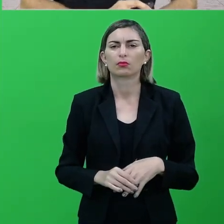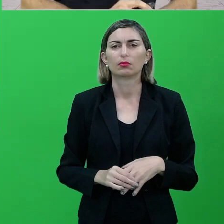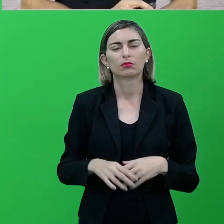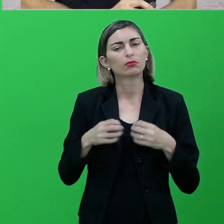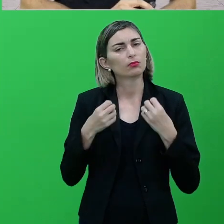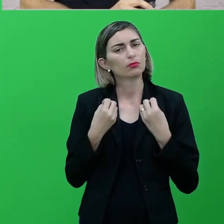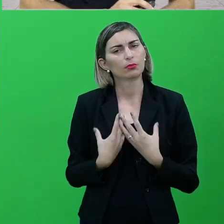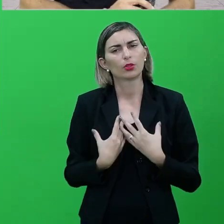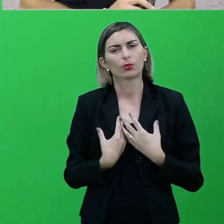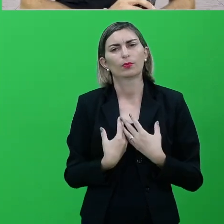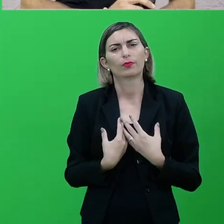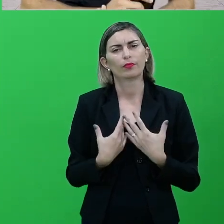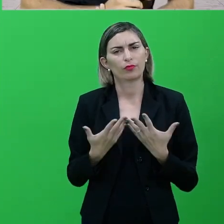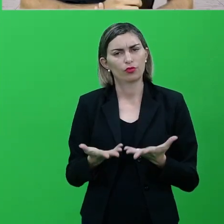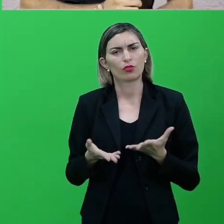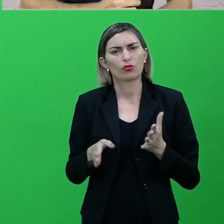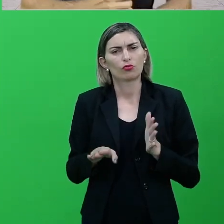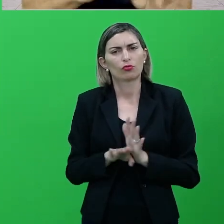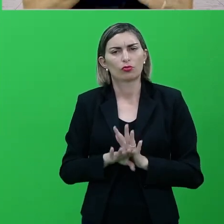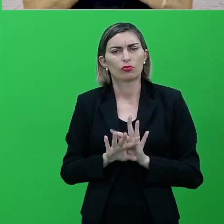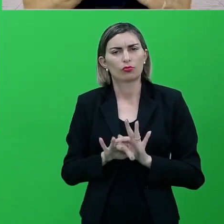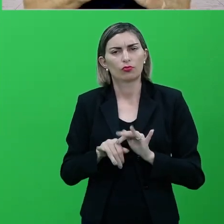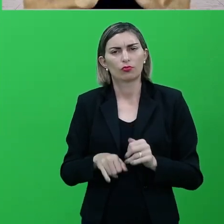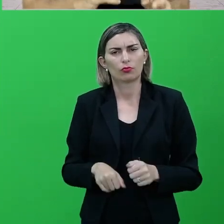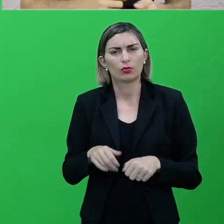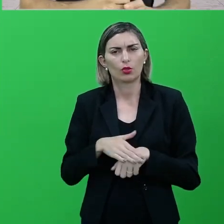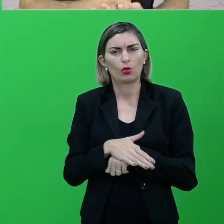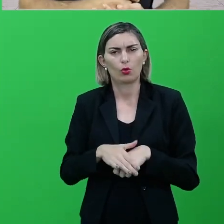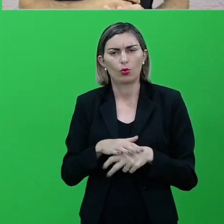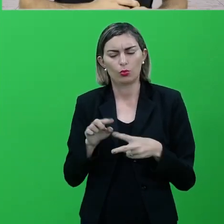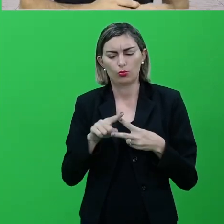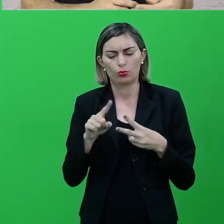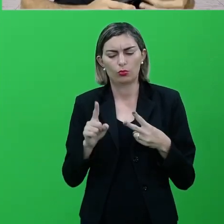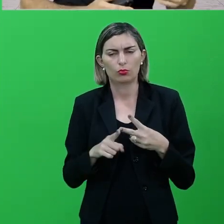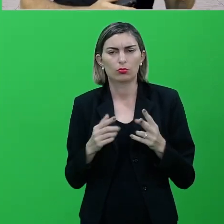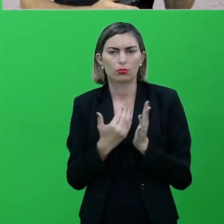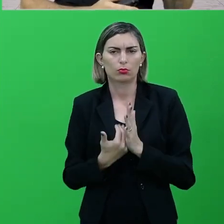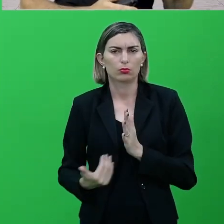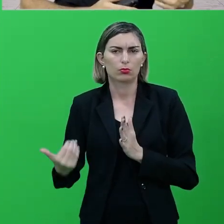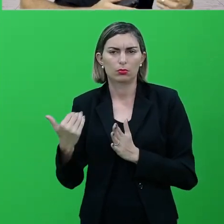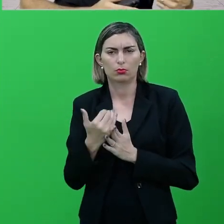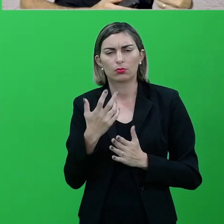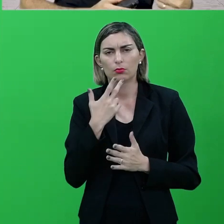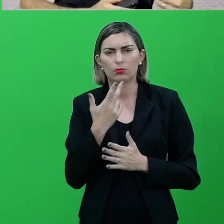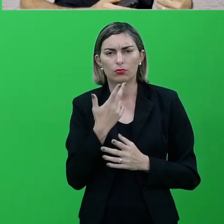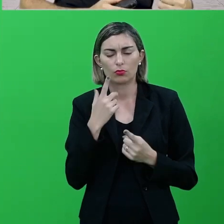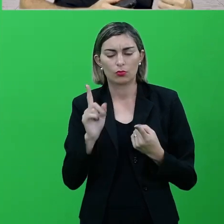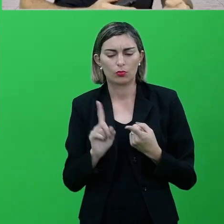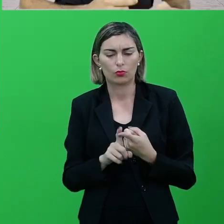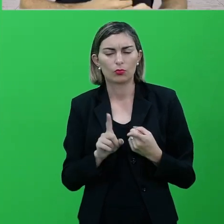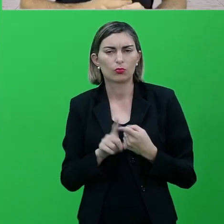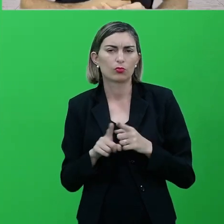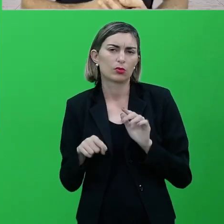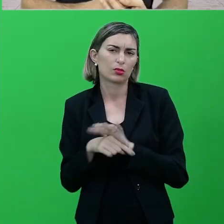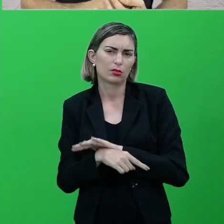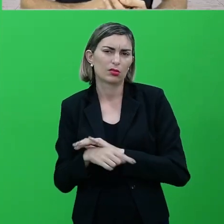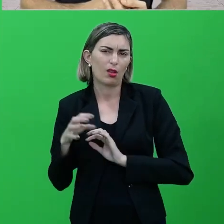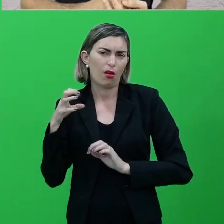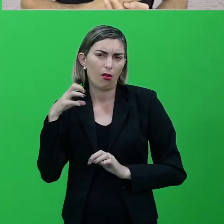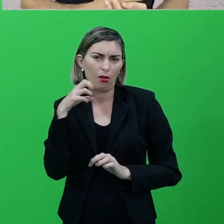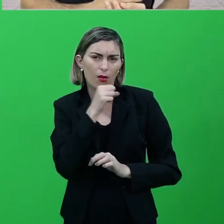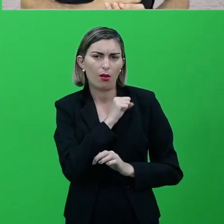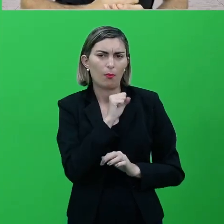Bom, já estamos chegando no fim da nossa conversa, tem apenas 2 pontos a mais para falar. Um deles é analisar rapidamente, né,